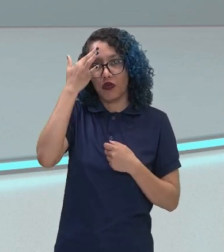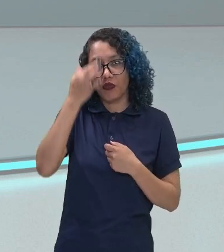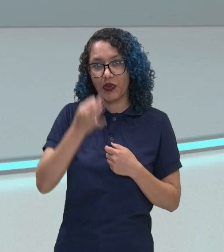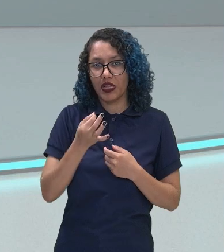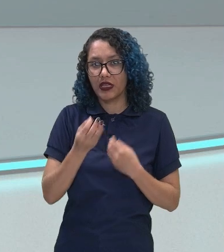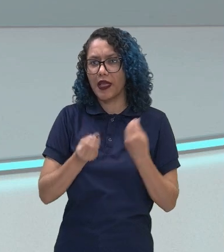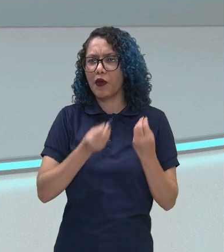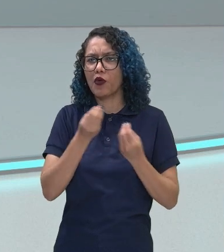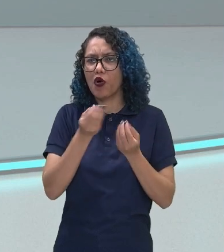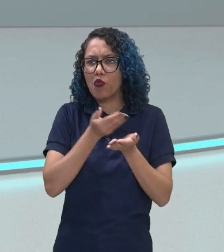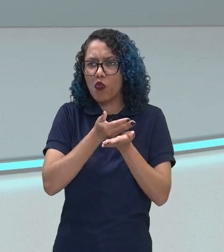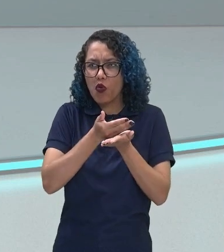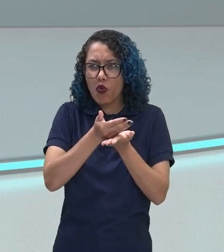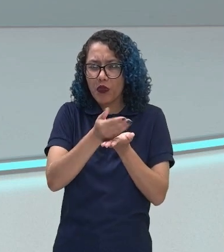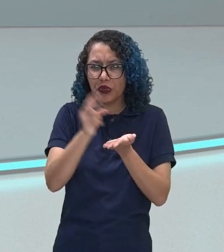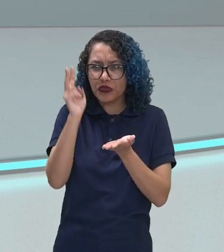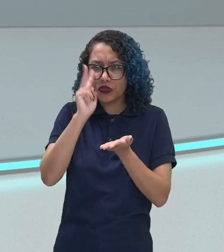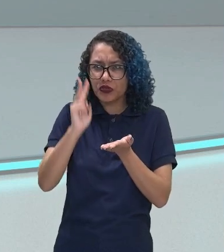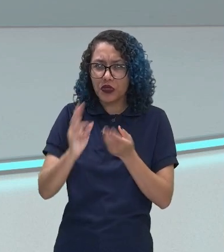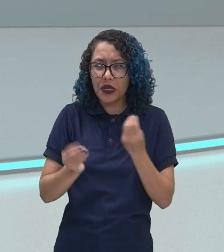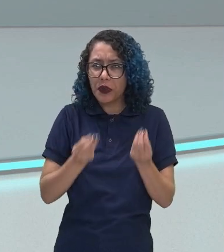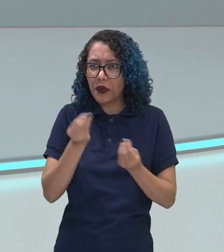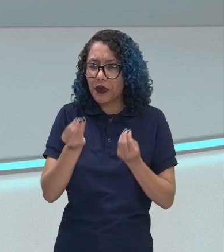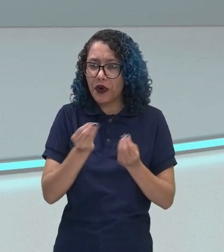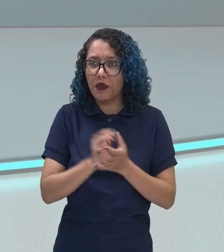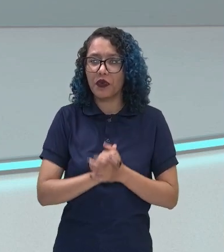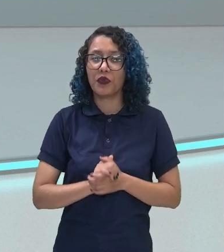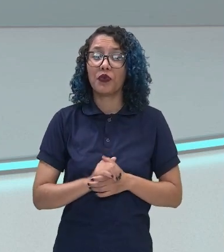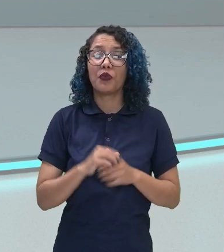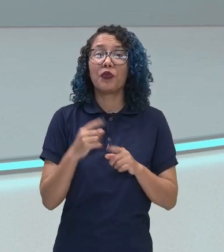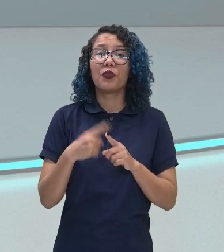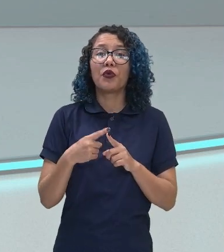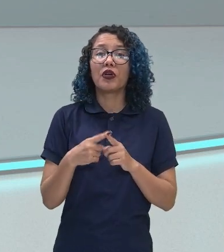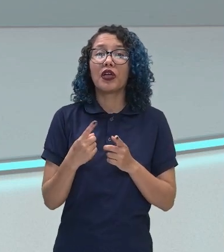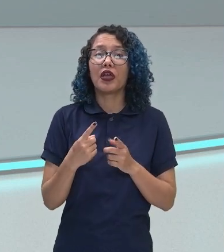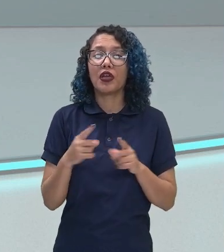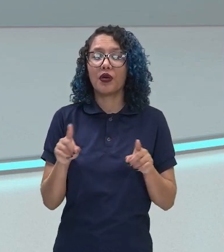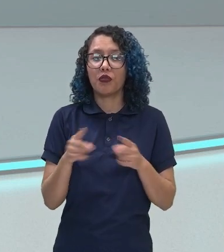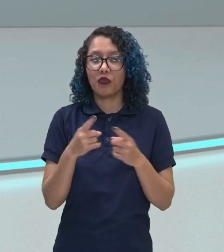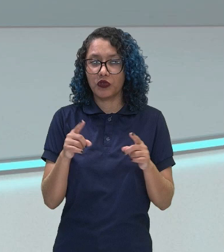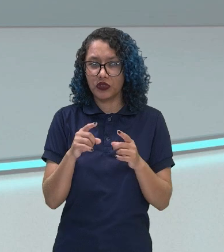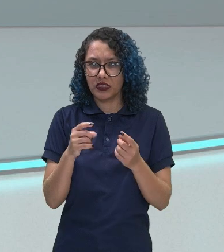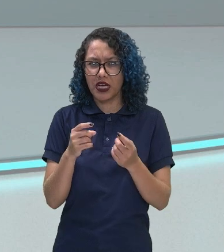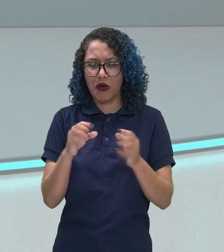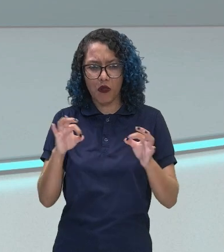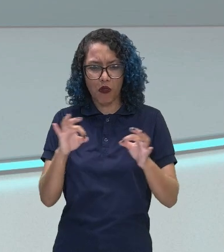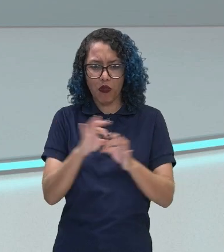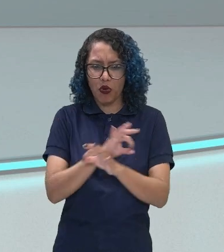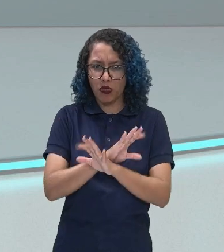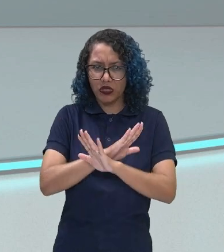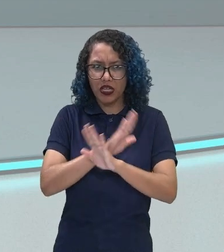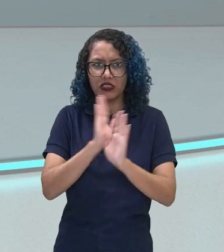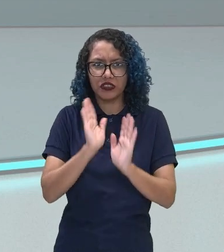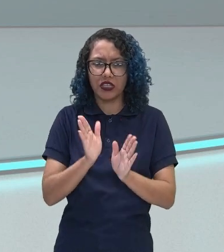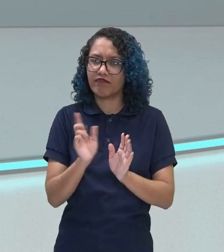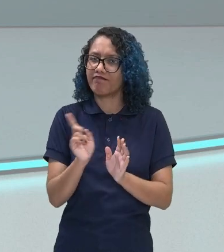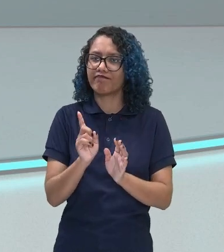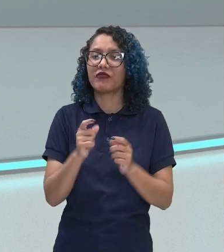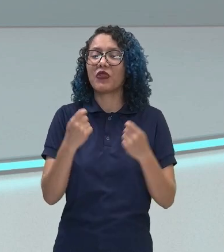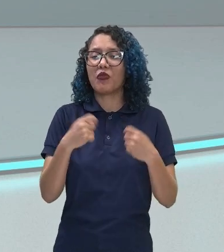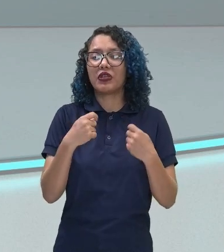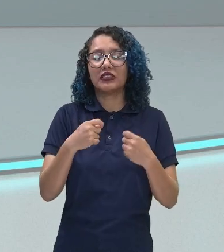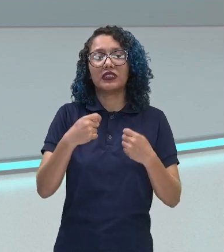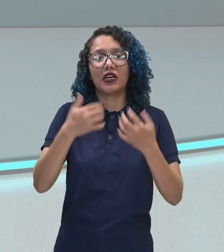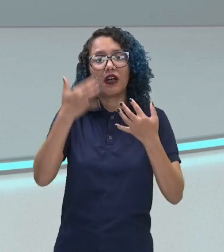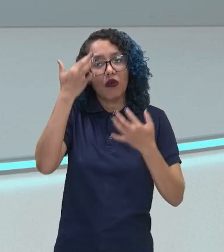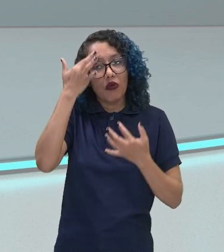isso? Afinal, a música ela não é só aquilo que já está pronto e acabado. Vamos entender primeiro então sobre